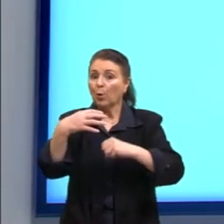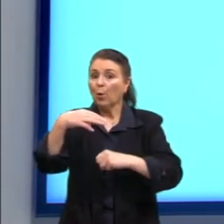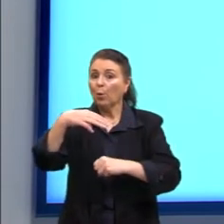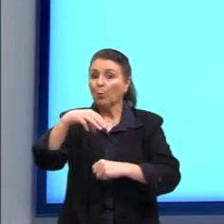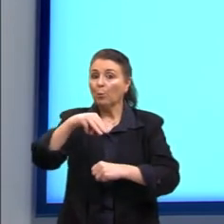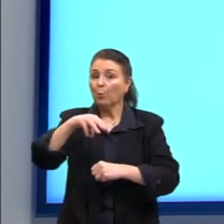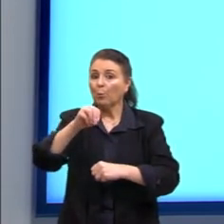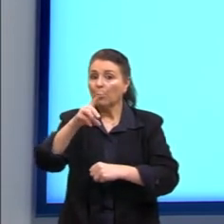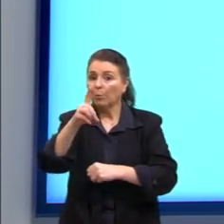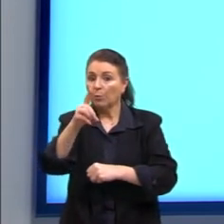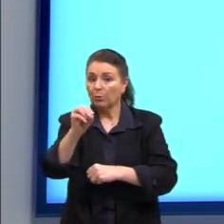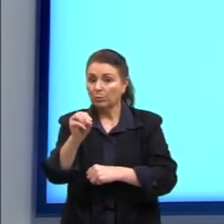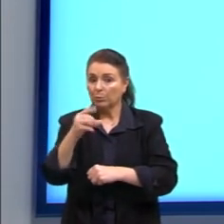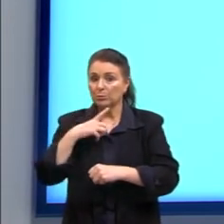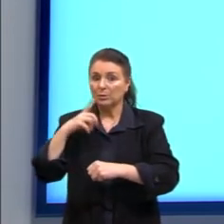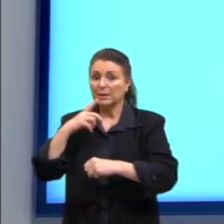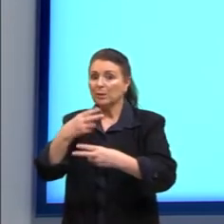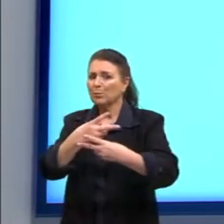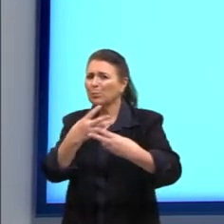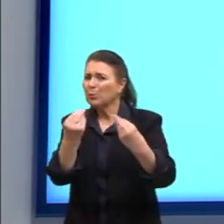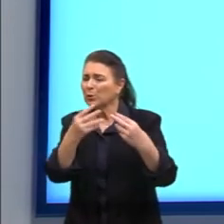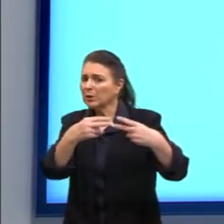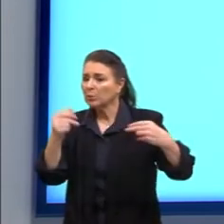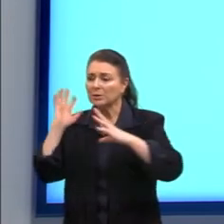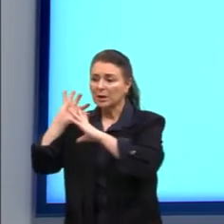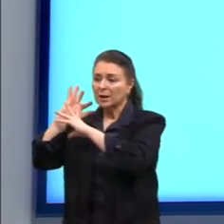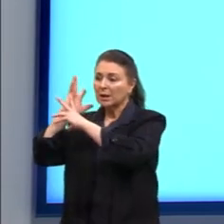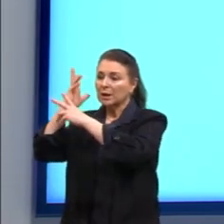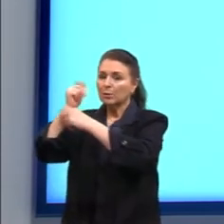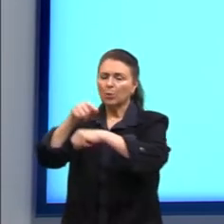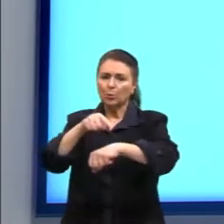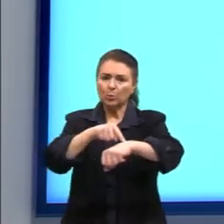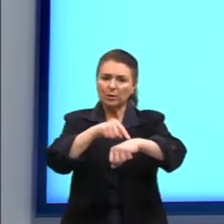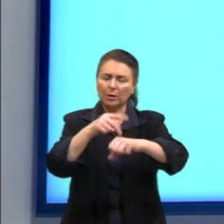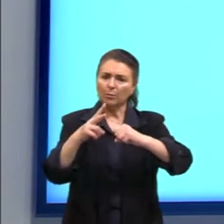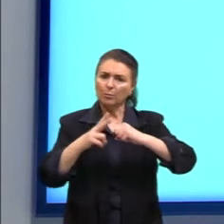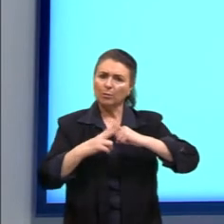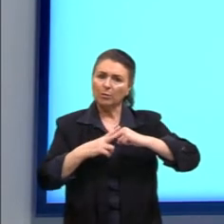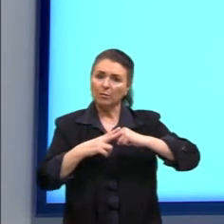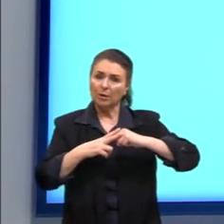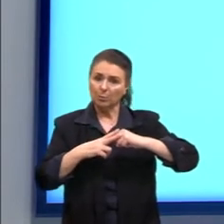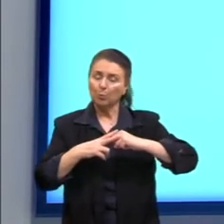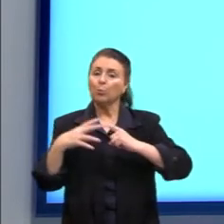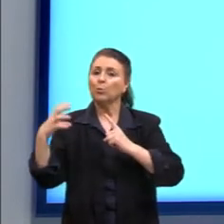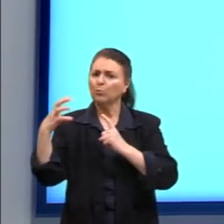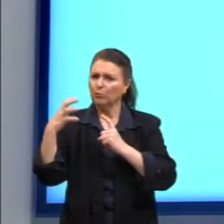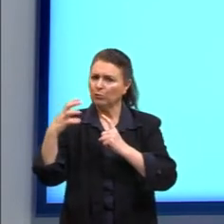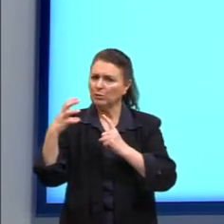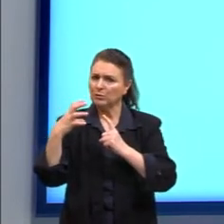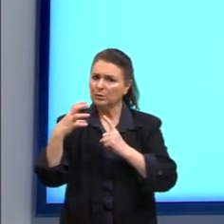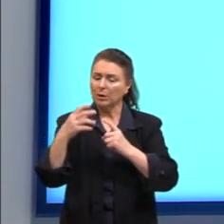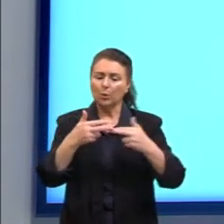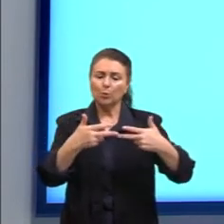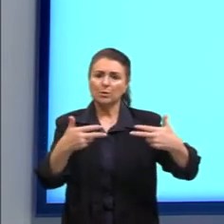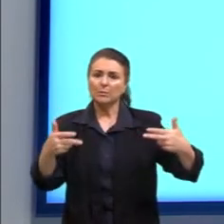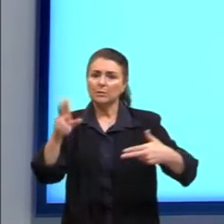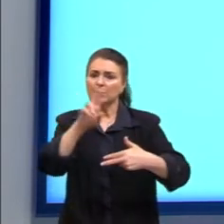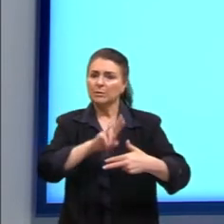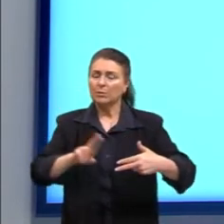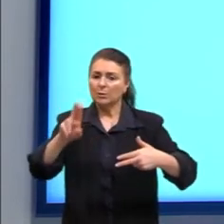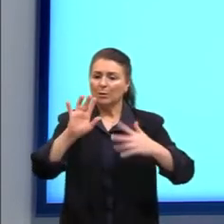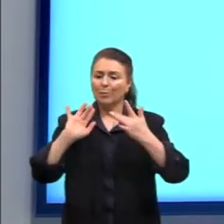que retoma, né? Como o tempo verbal influencia? Quais são os elementos que a gente usa